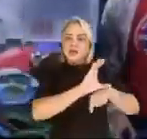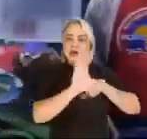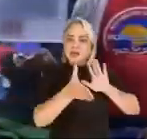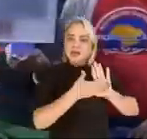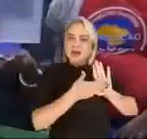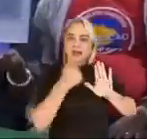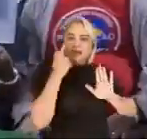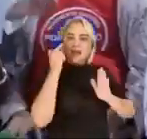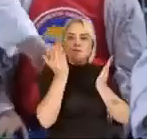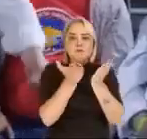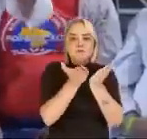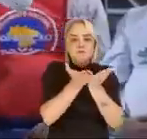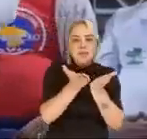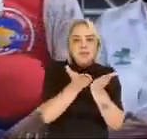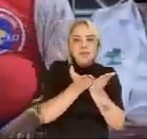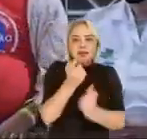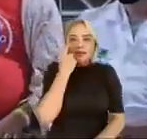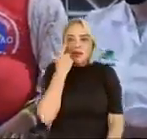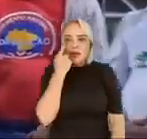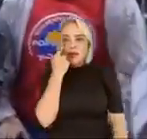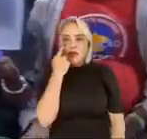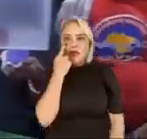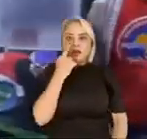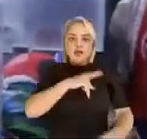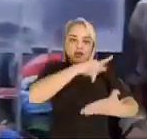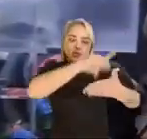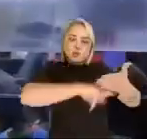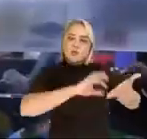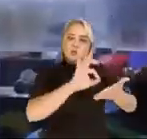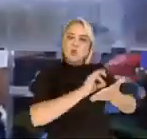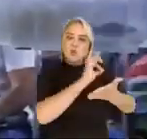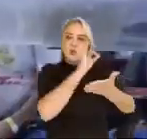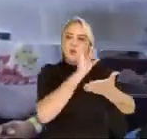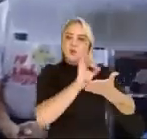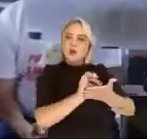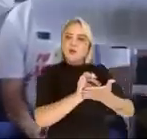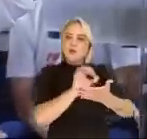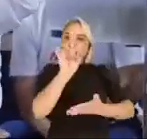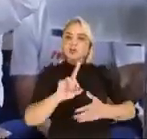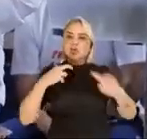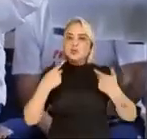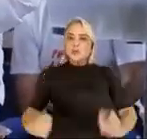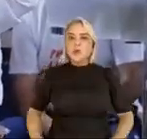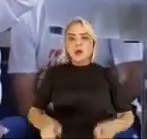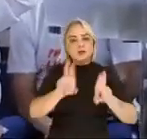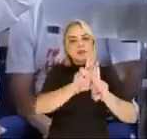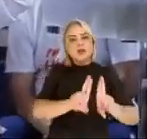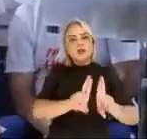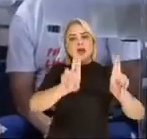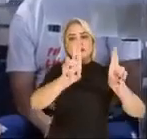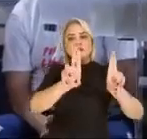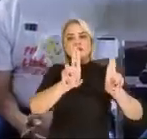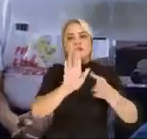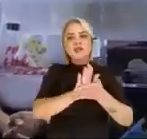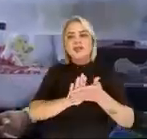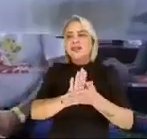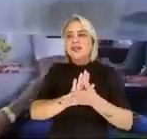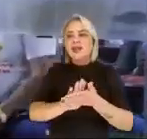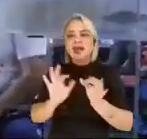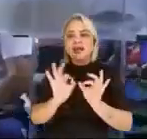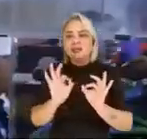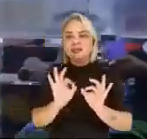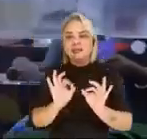Bíblia, estão previstos na Declaração Universal dos Direitos Humanos, e nada disso é cumprido. Outro dia eu dizia